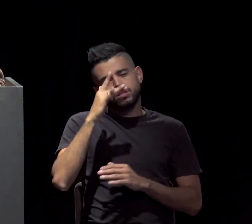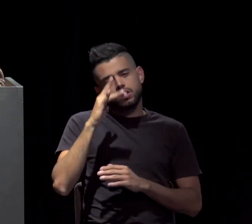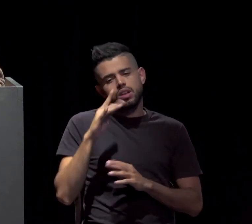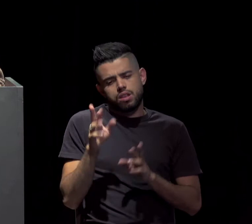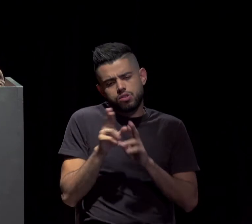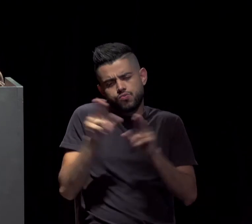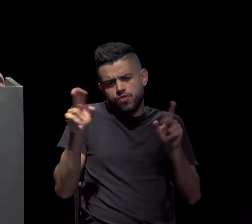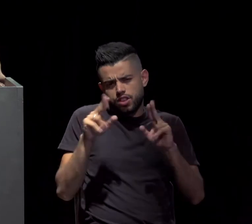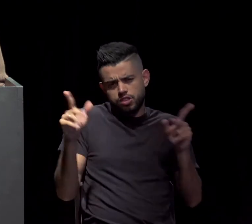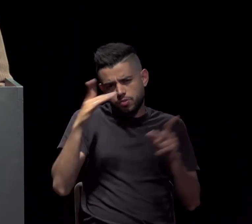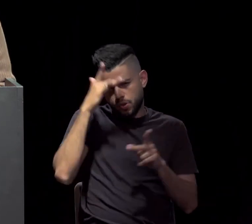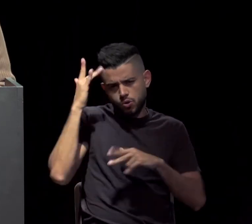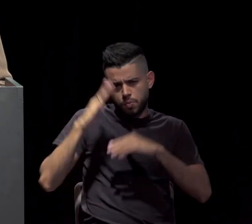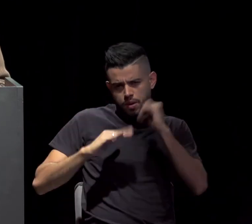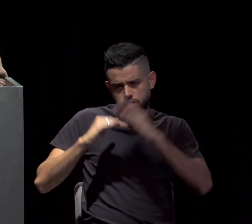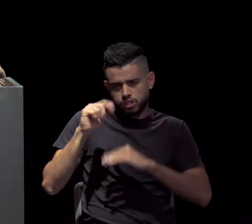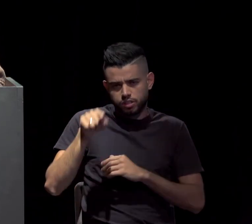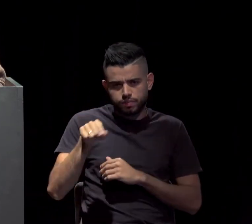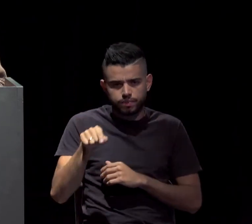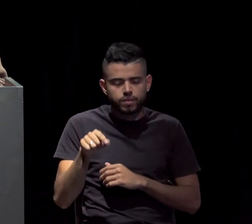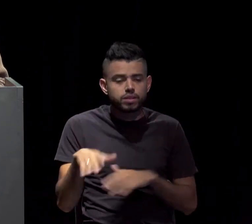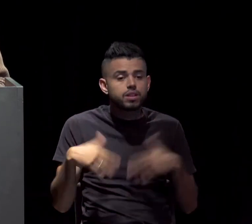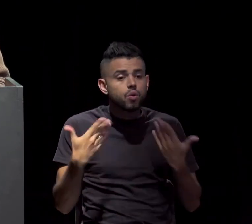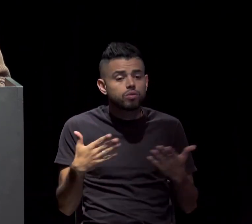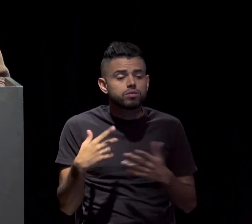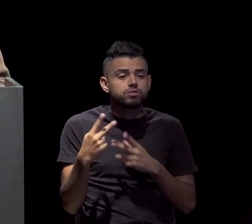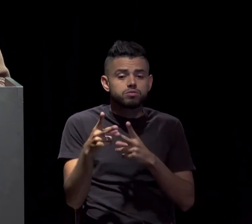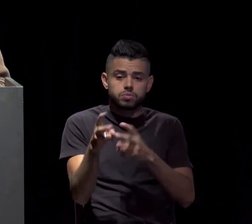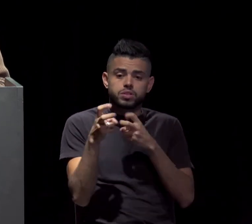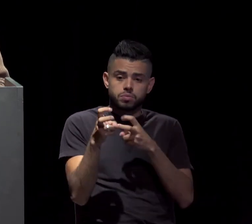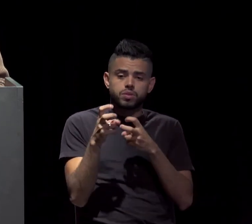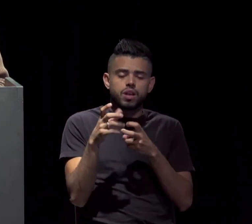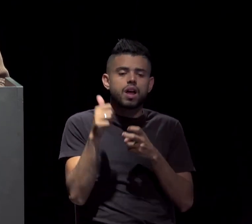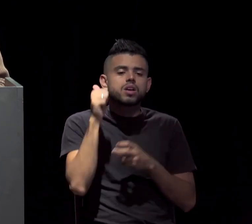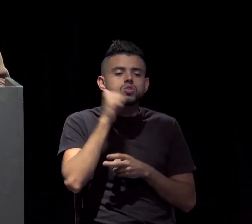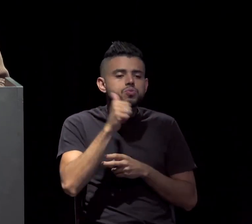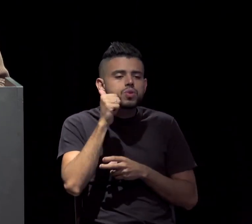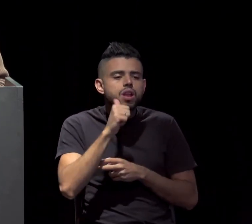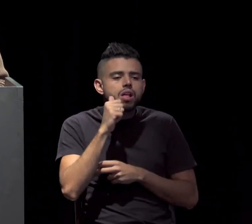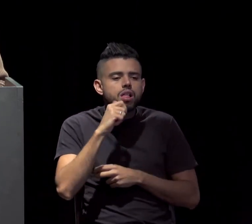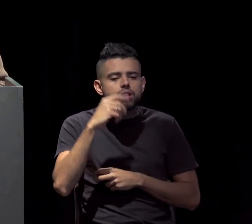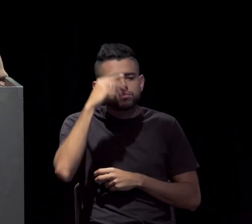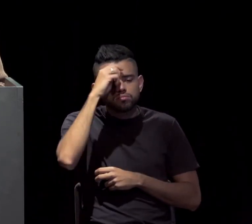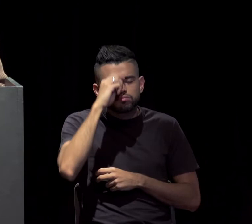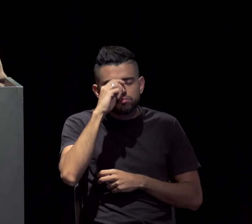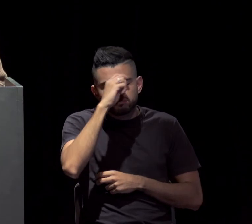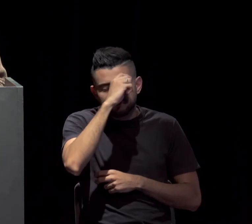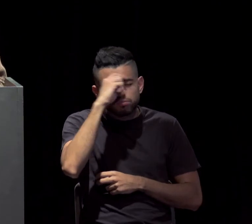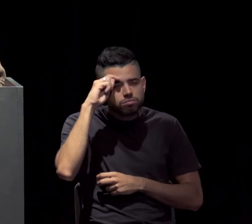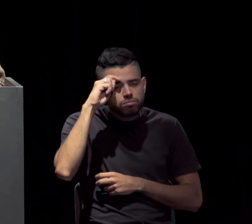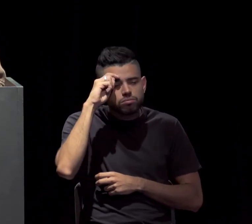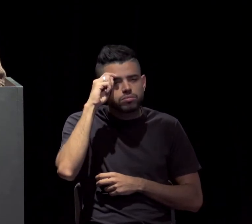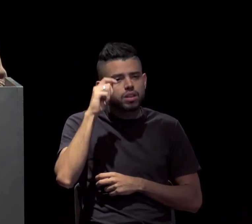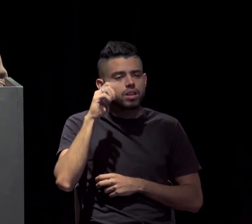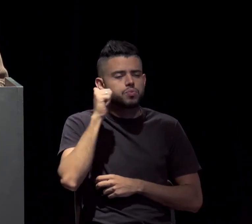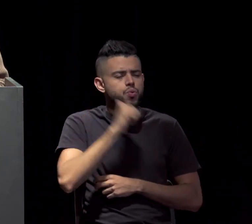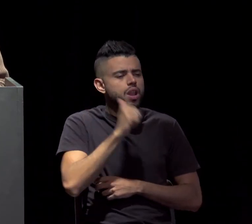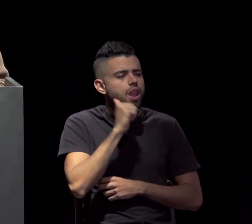benzeções. Mas, paralelamente, nós estamos percebendo que, dentro do universo de mulheres benzedeiras, as mulheres negras tinham um espaço muito